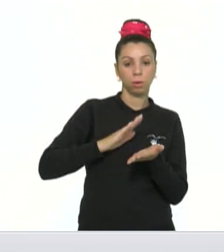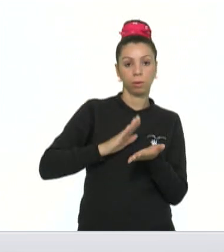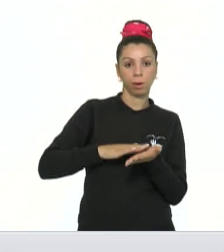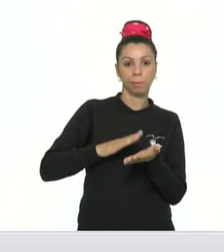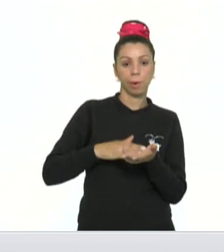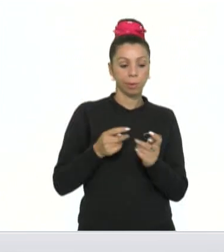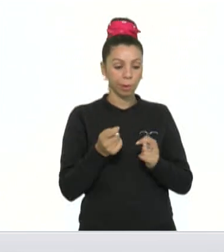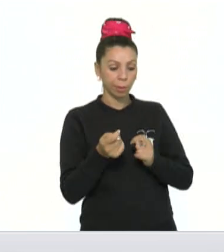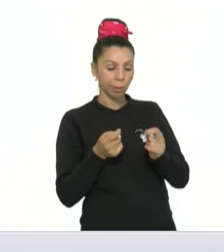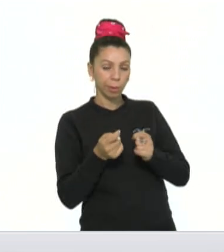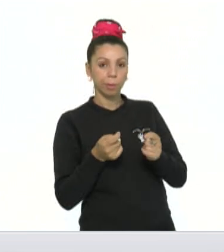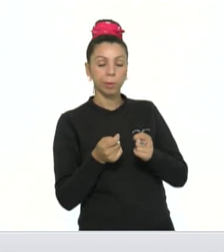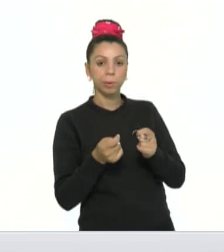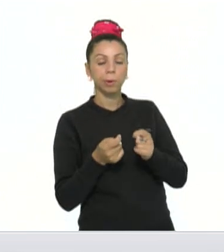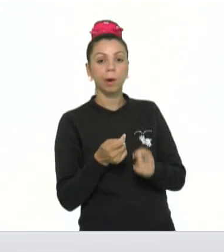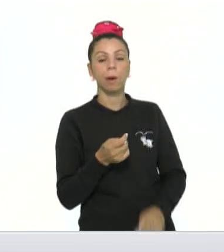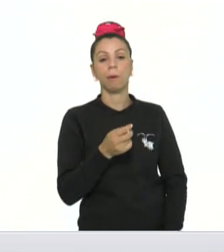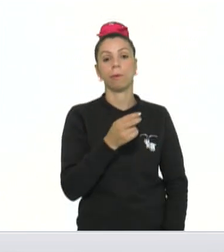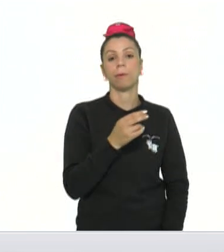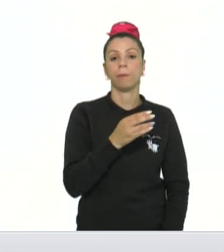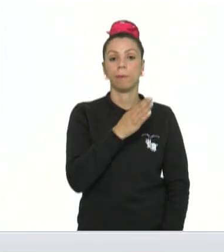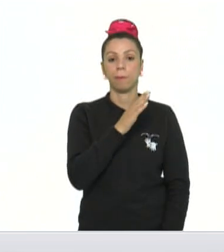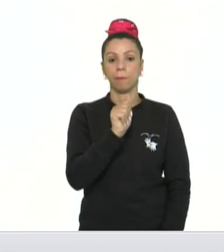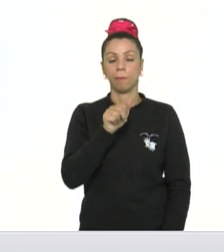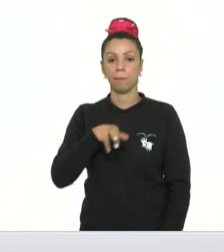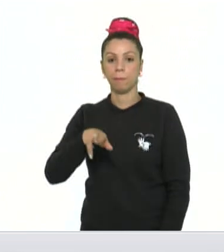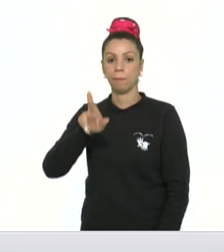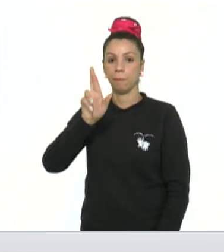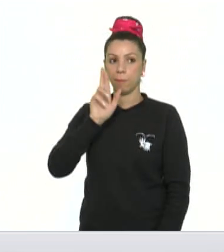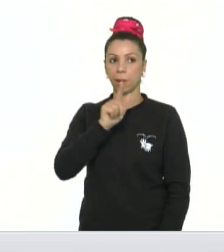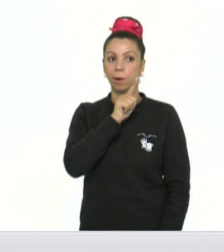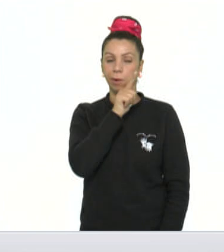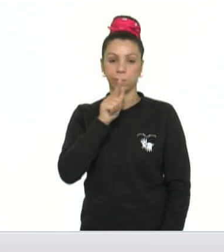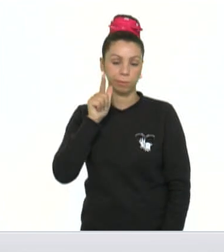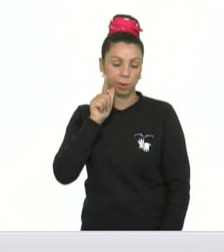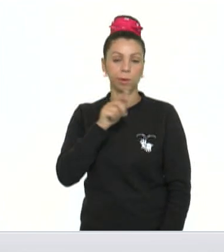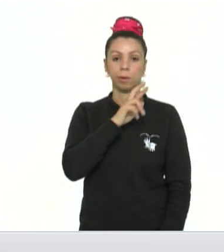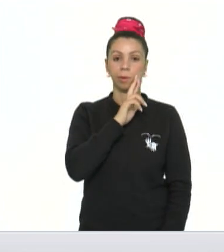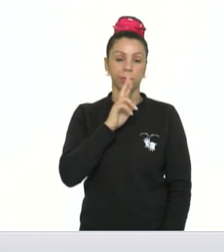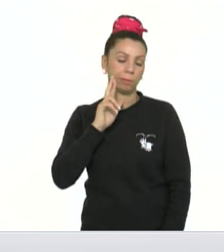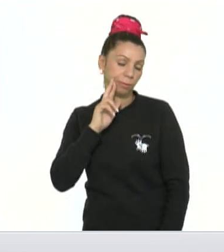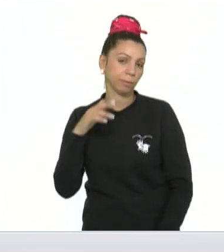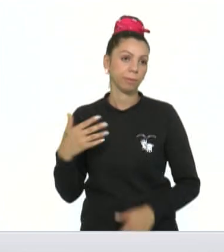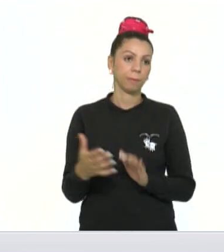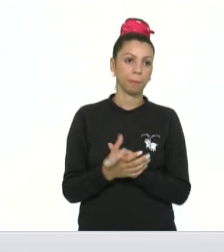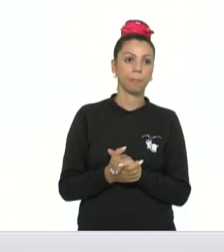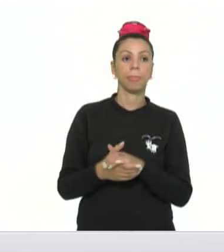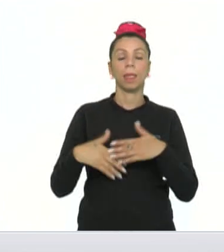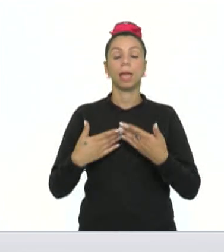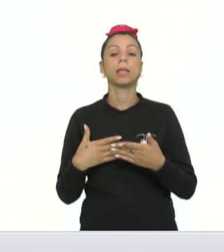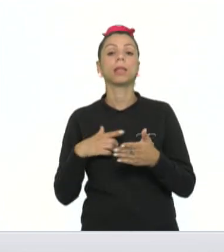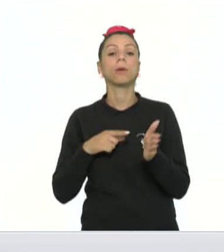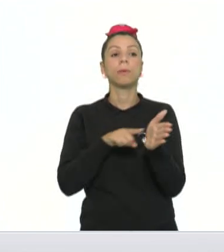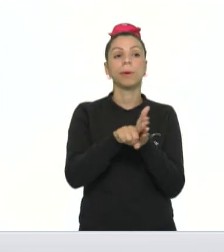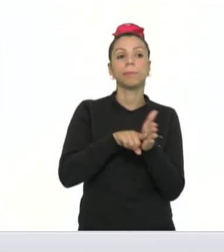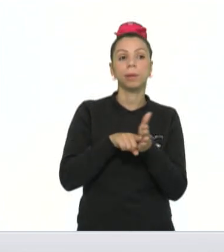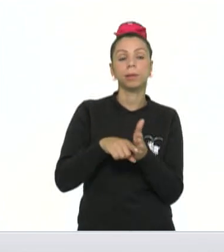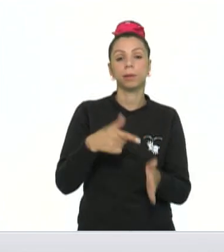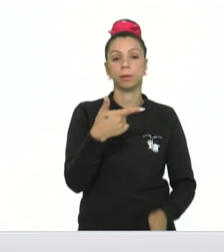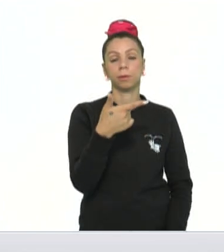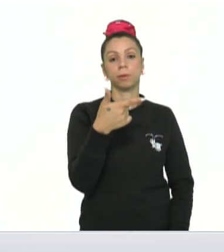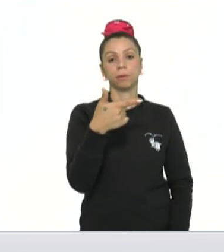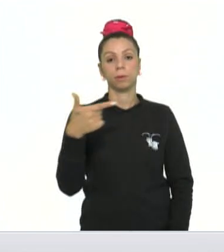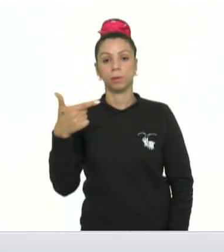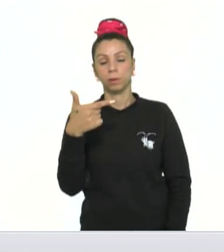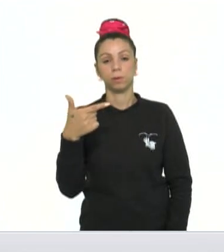restaurantes. A comparação foi feita entre as semanas de 22 a 28 de fevereiro e